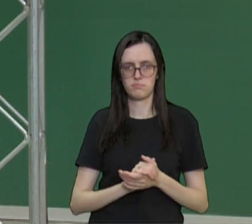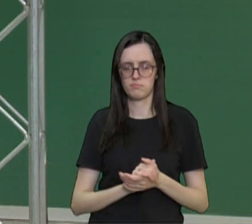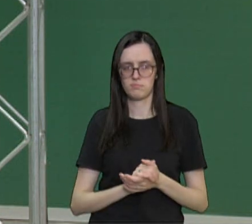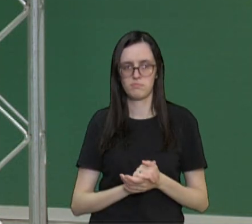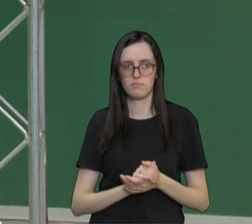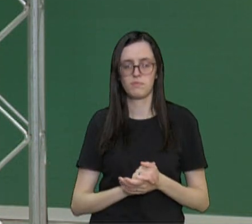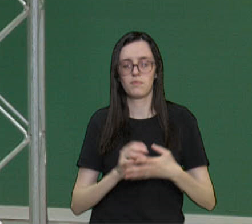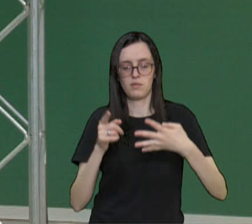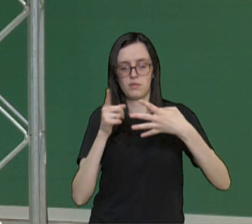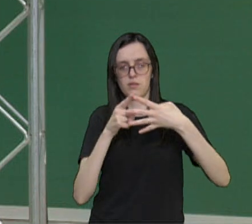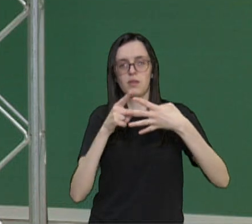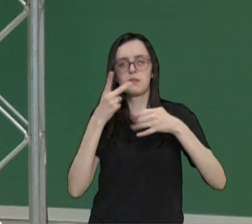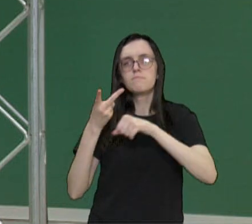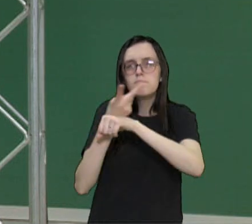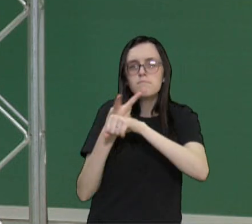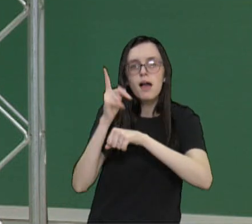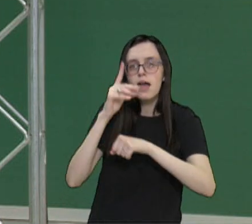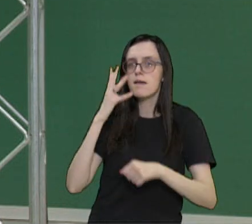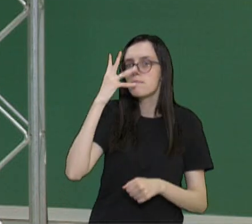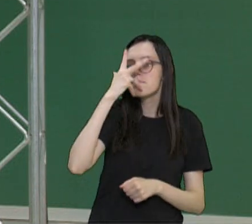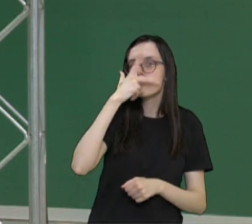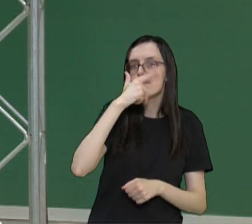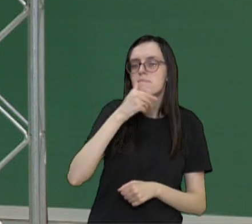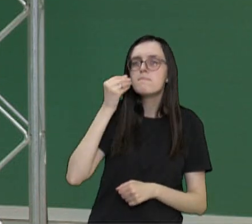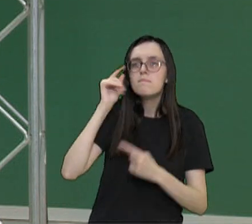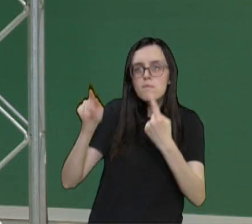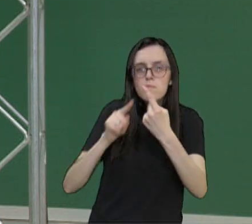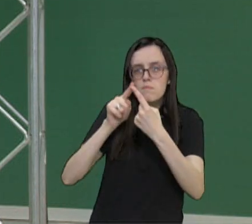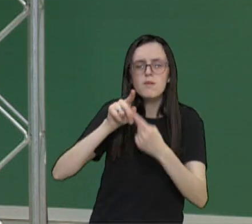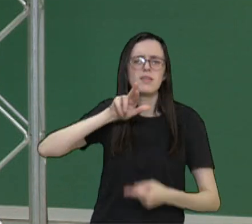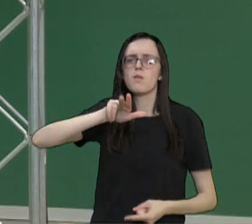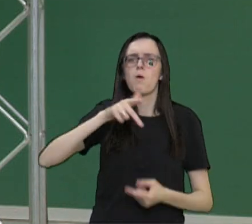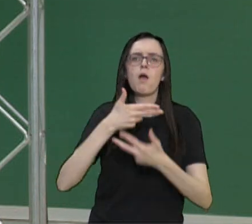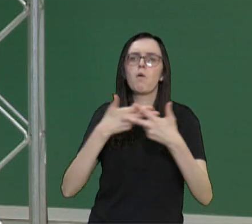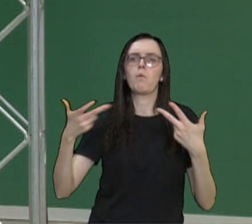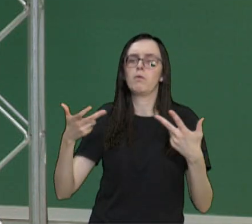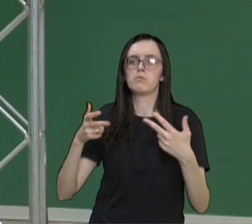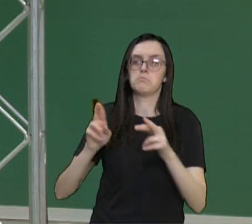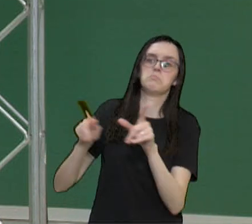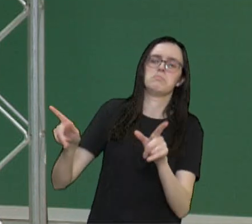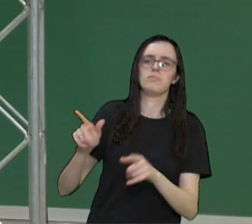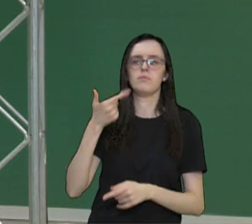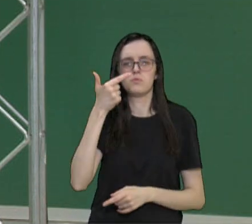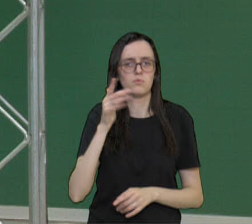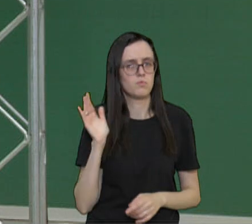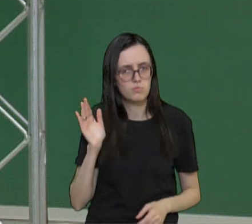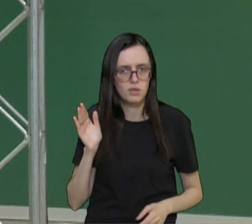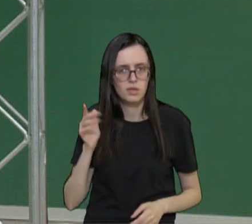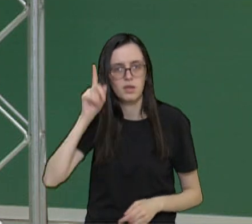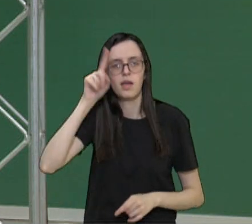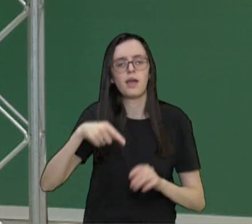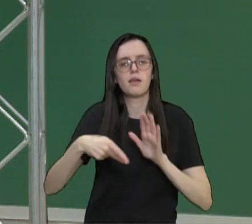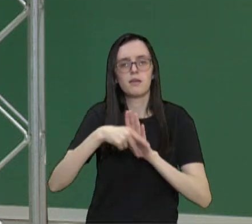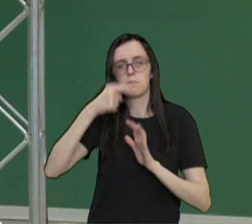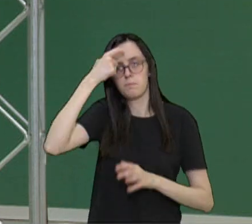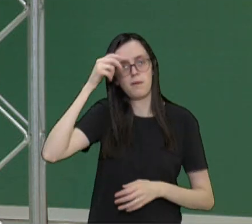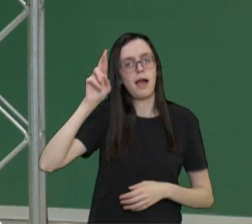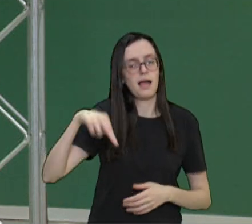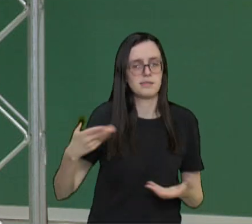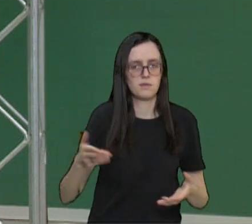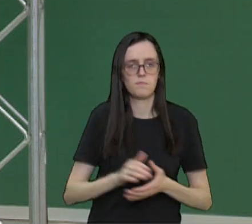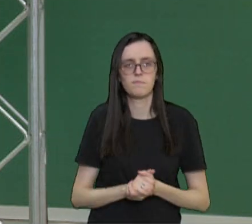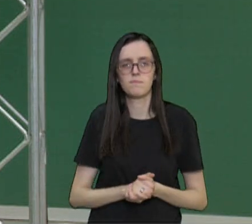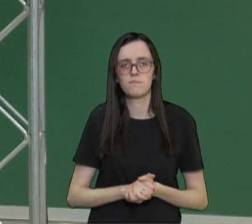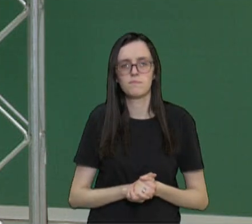Renascimento, ele buscava um ideal de beleza. Mas ele não trabalhava nada impossível, né? Ele era um movimento da razão.